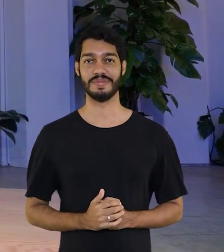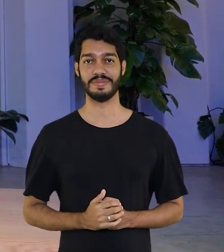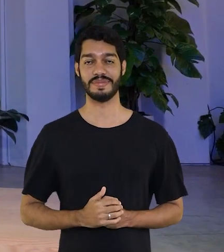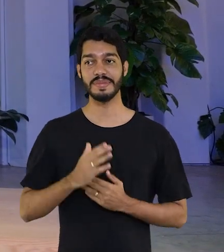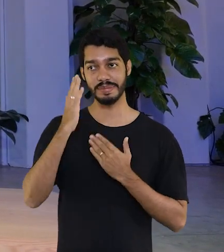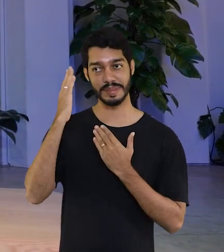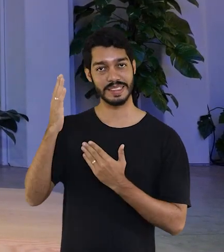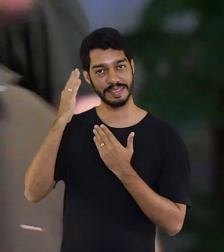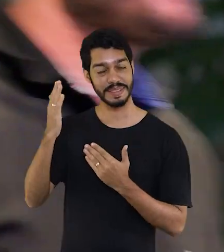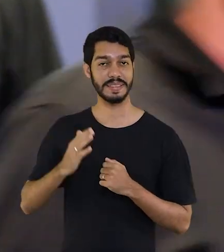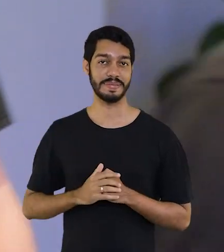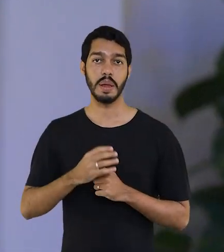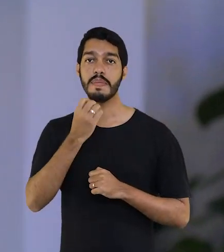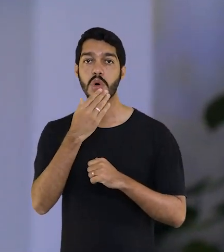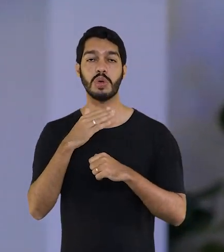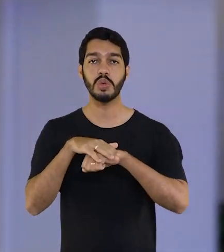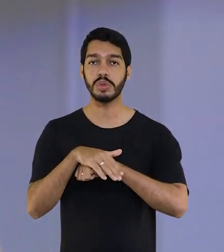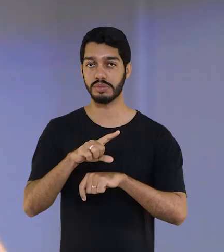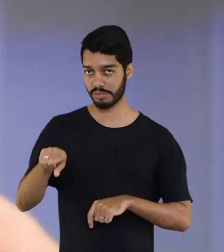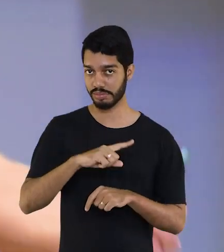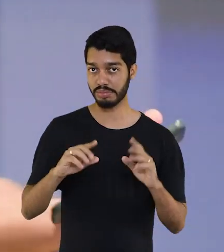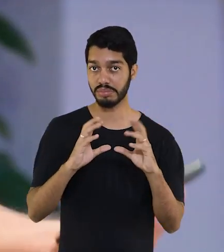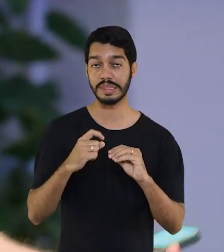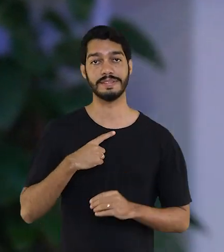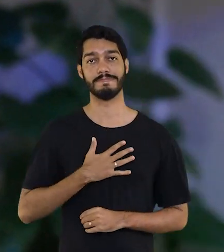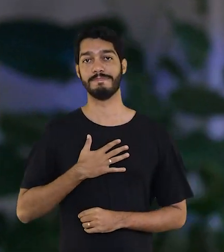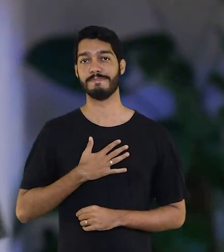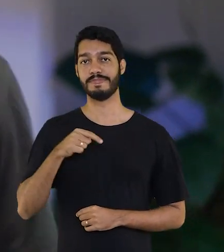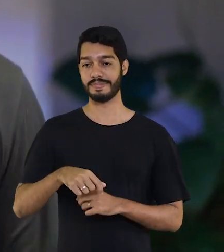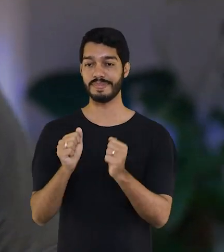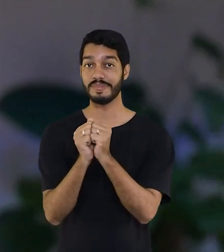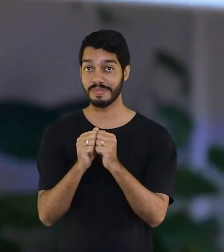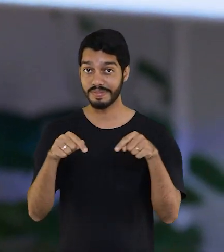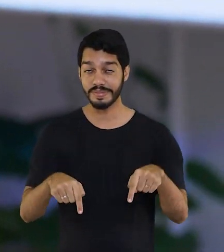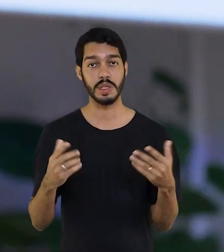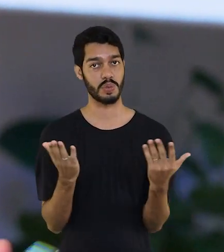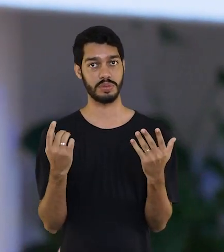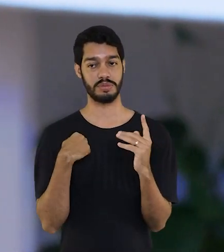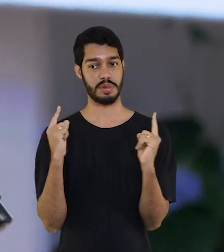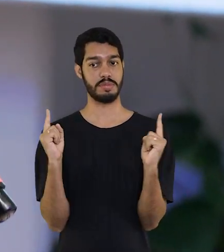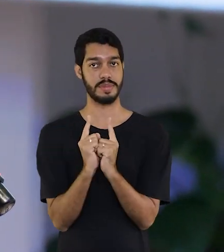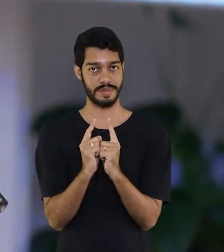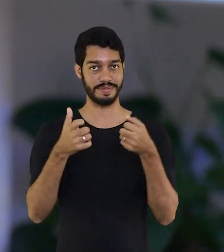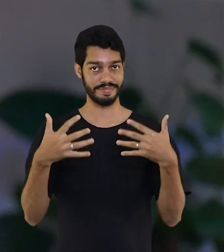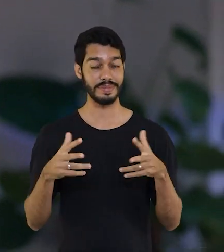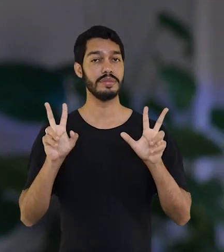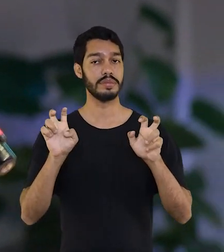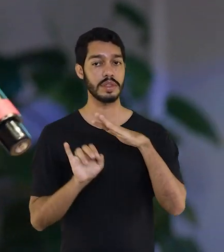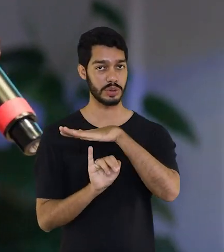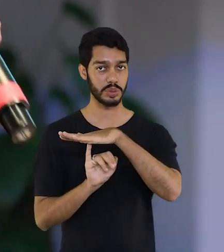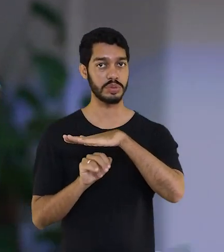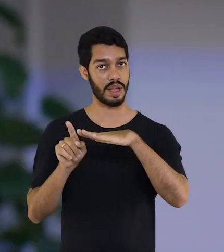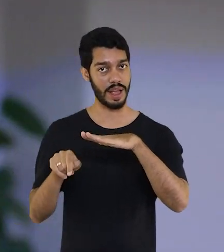Muito obrigado, Rafa. Boa noite, todo mundo. É um prazer ter vocês aqui na nossa casa. Vou falar brevemente sobre o Instituto.